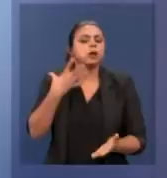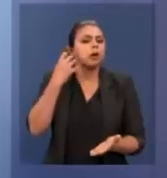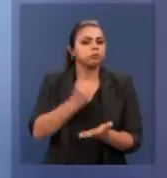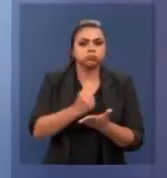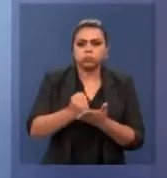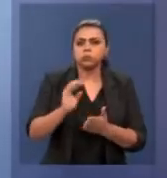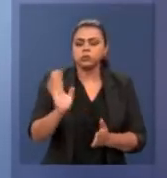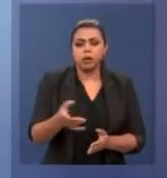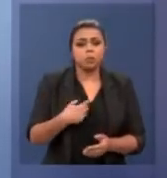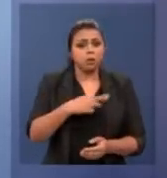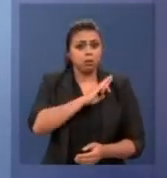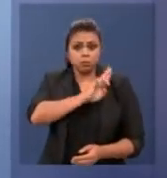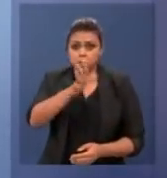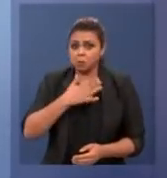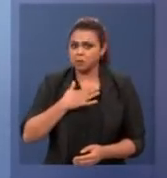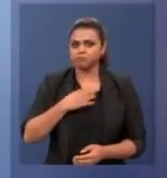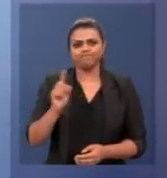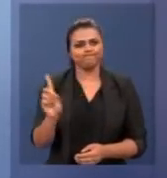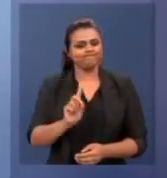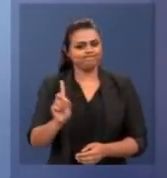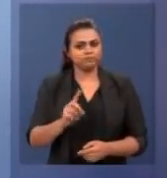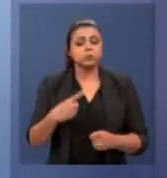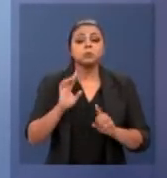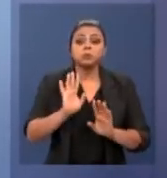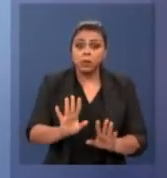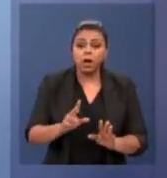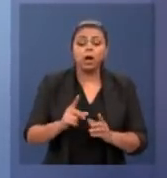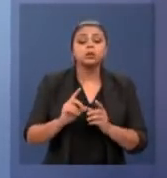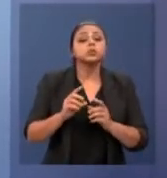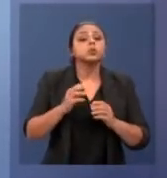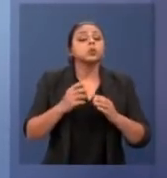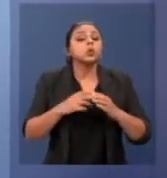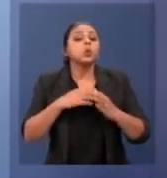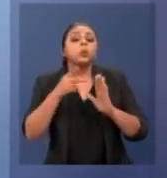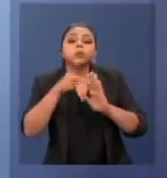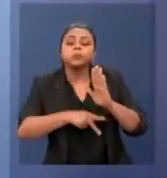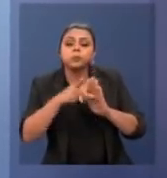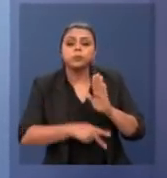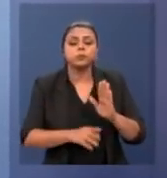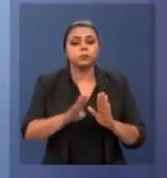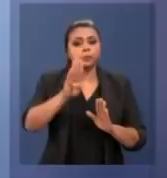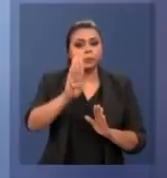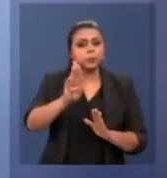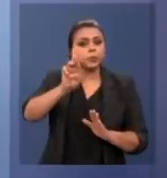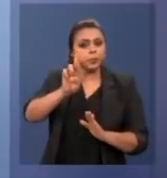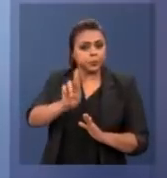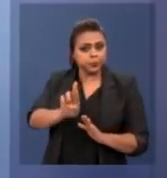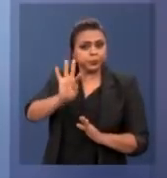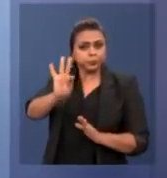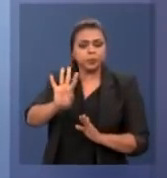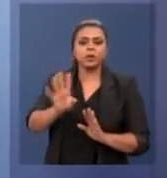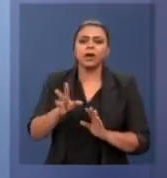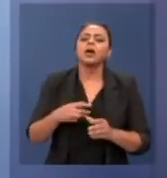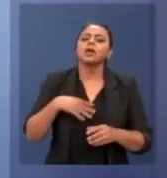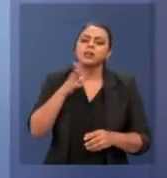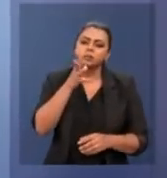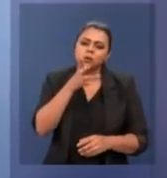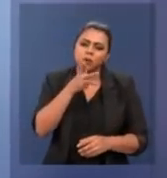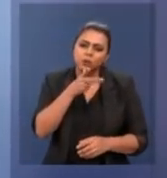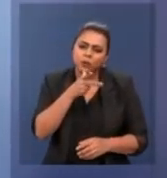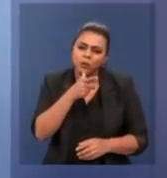responsabilidade no brt nós contratamos o projeto projeto grande que demora para ser elaborado para preparar o